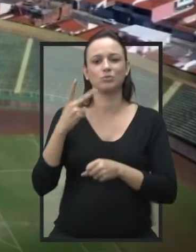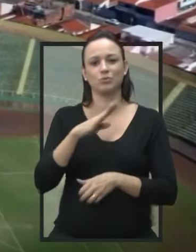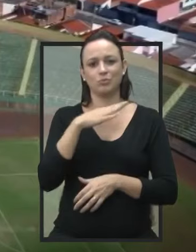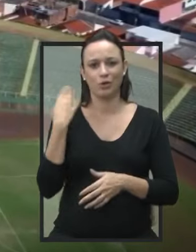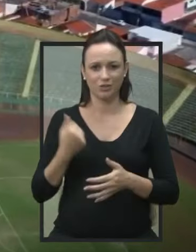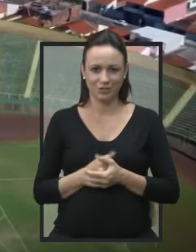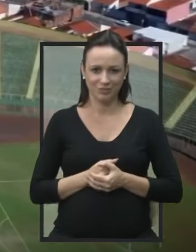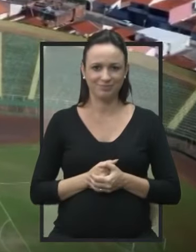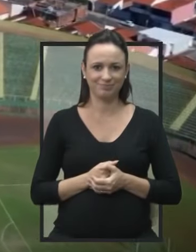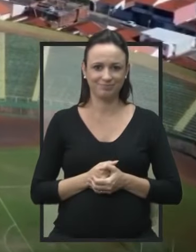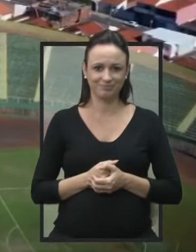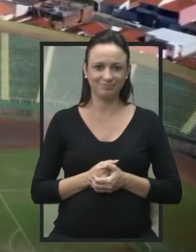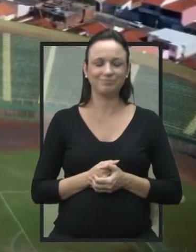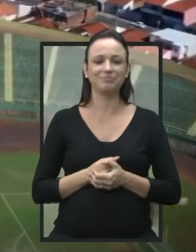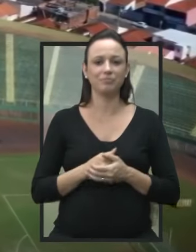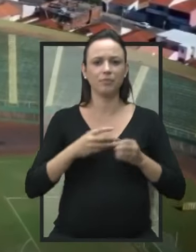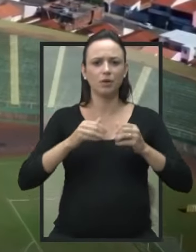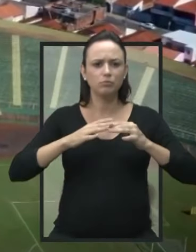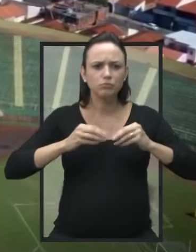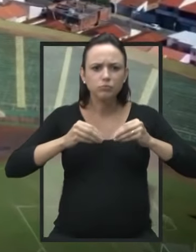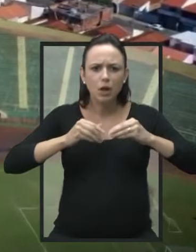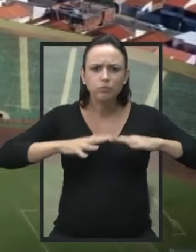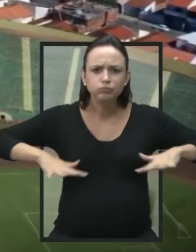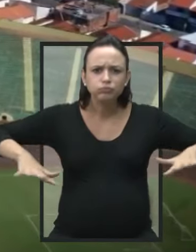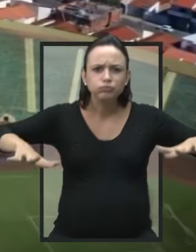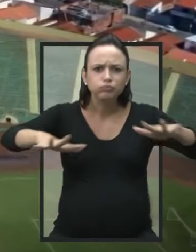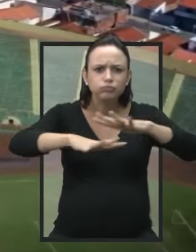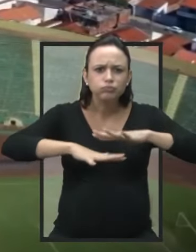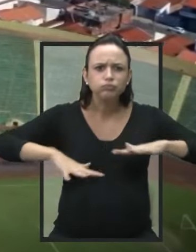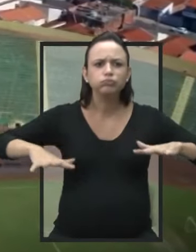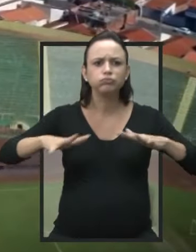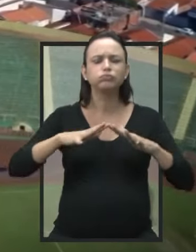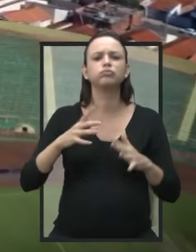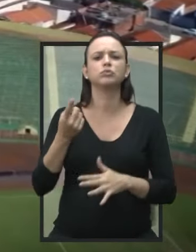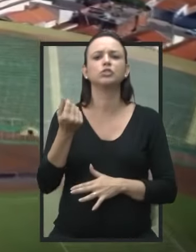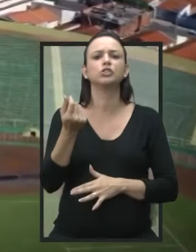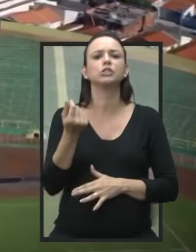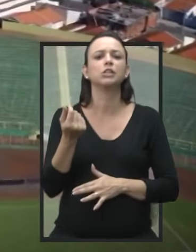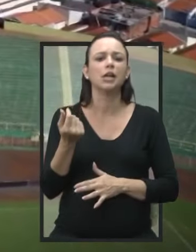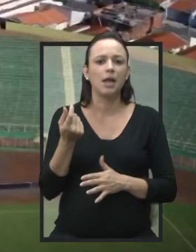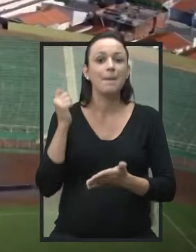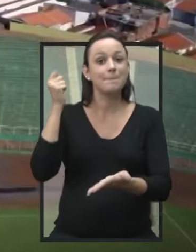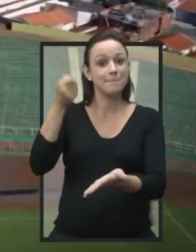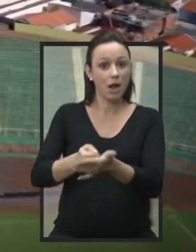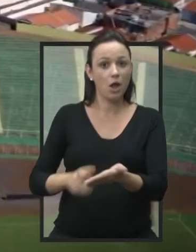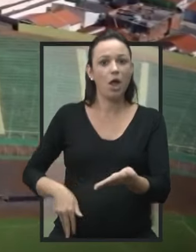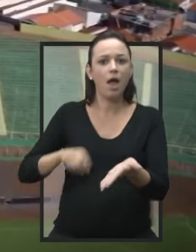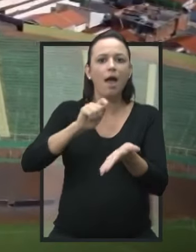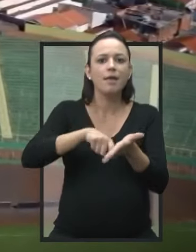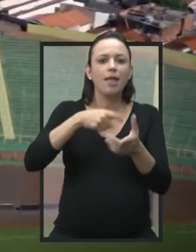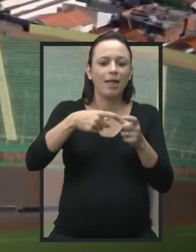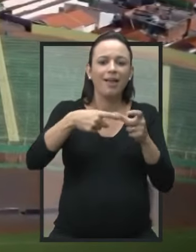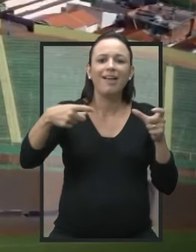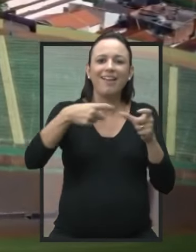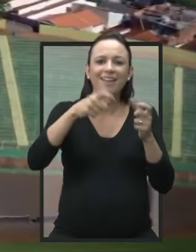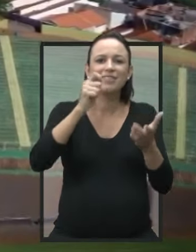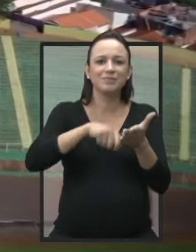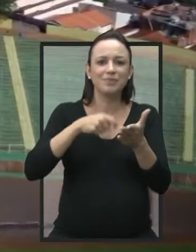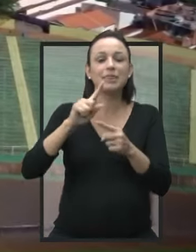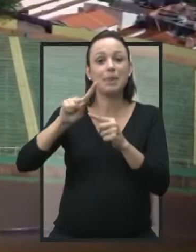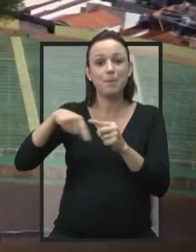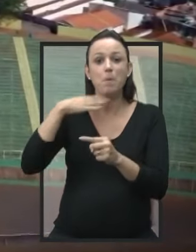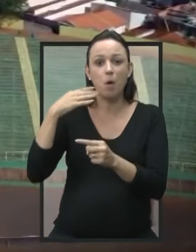a morte do político. Terraplenagem que Zezinho teria assumido financeiramente e assinado promissórias